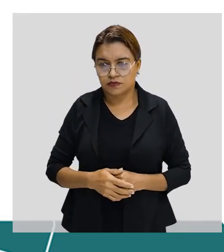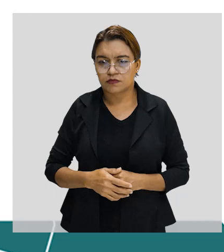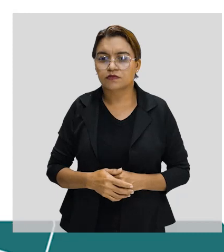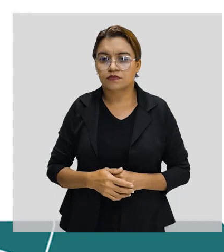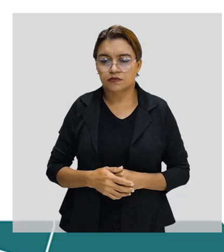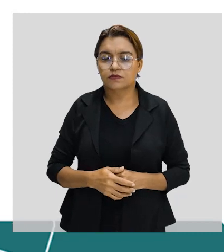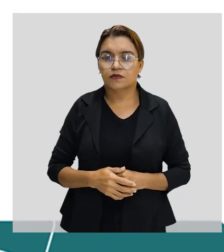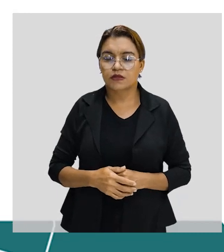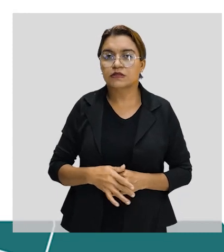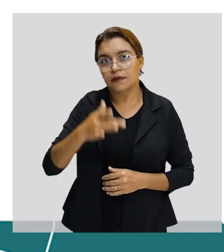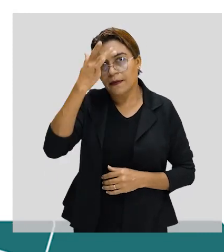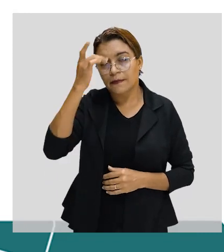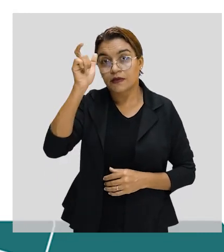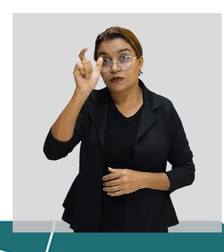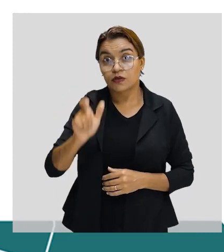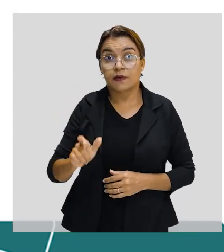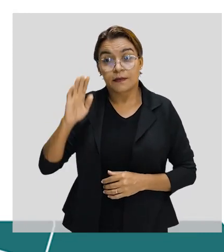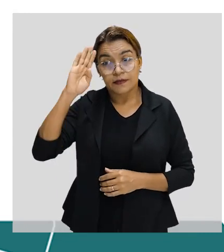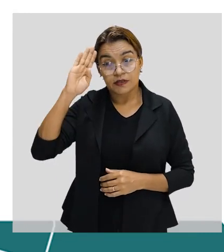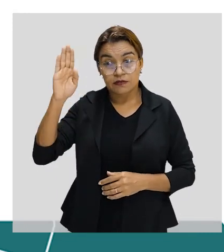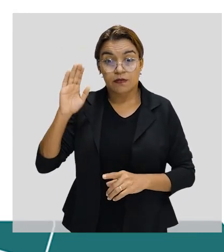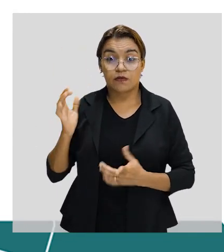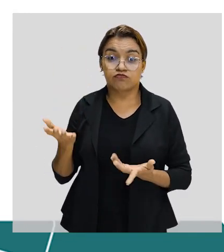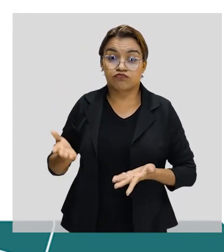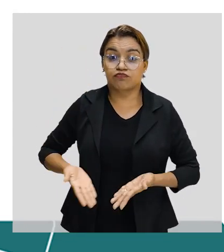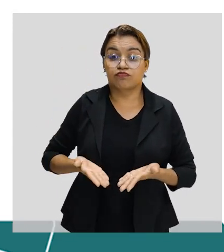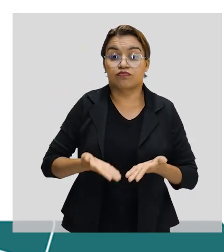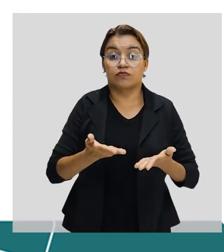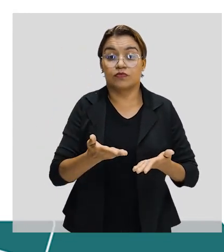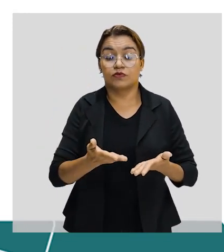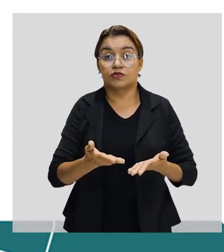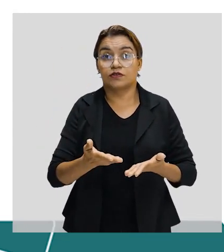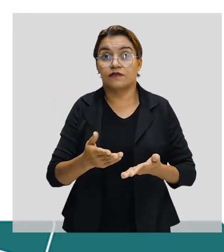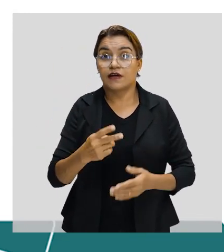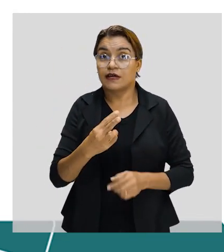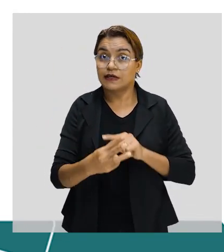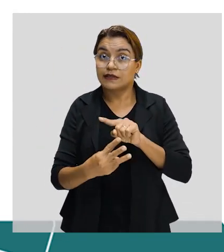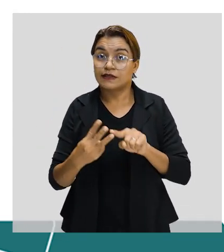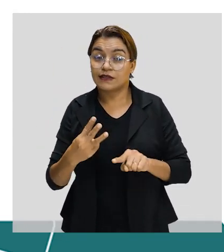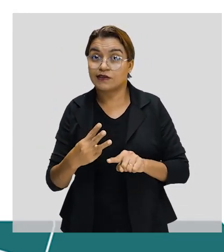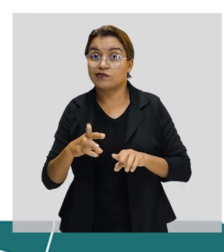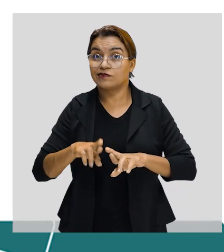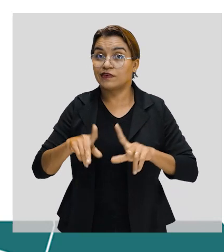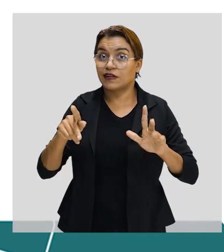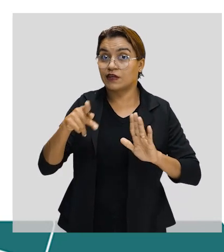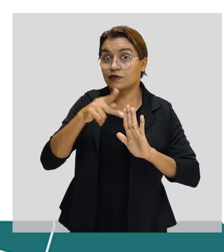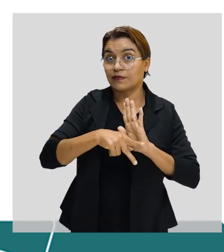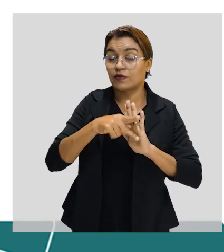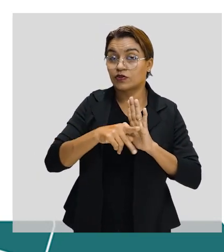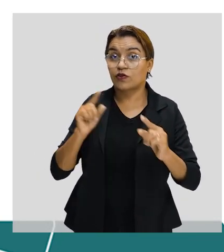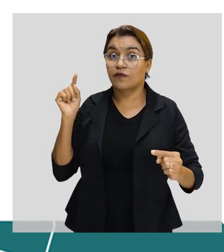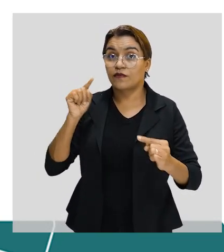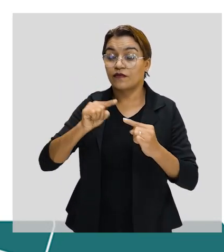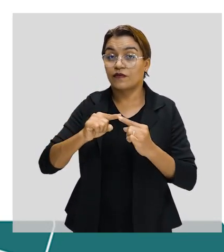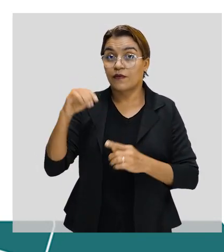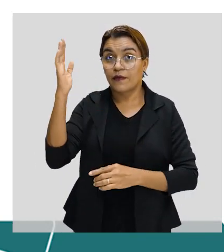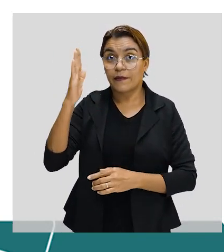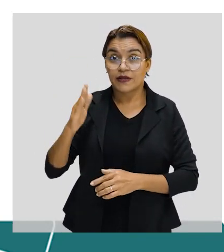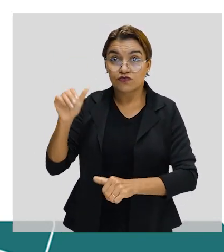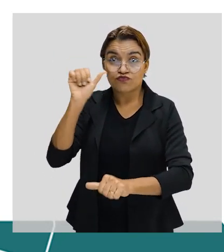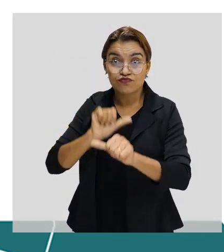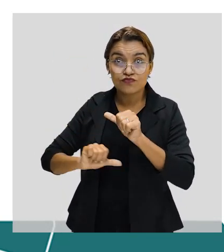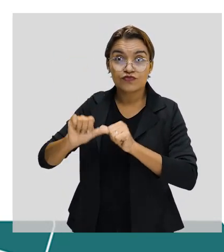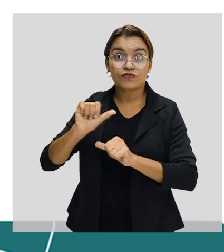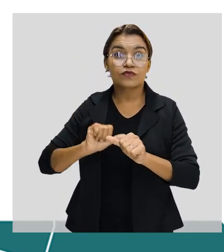Delirante da personagem principal motiva seu engajamento em 3 diferentes projetos que objetivam reformar o país.